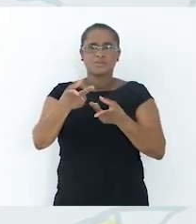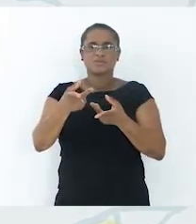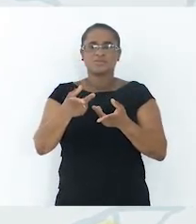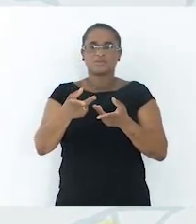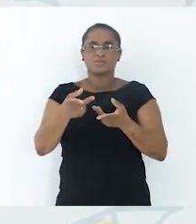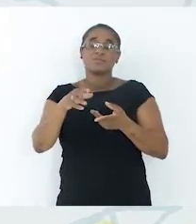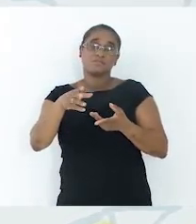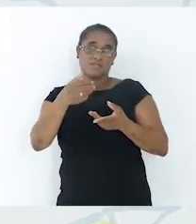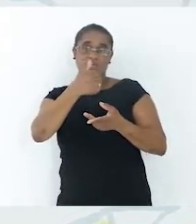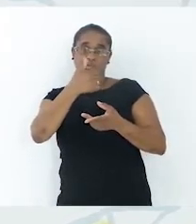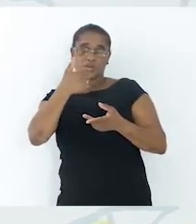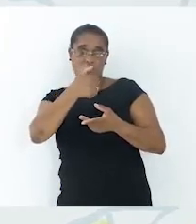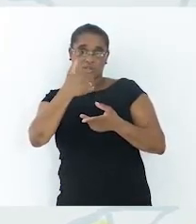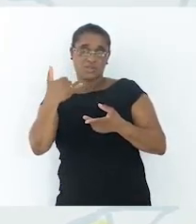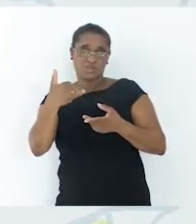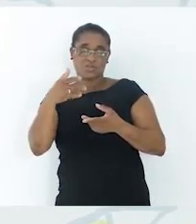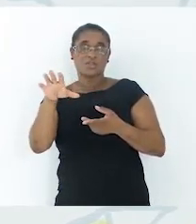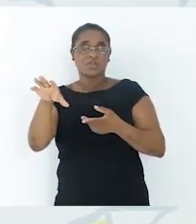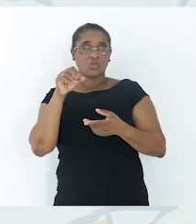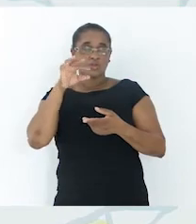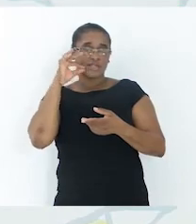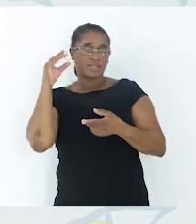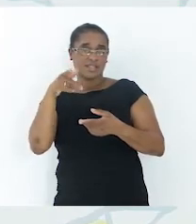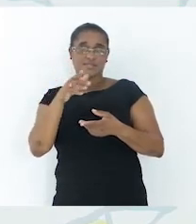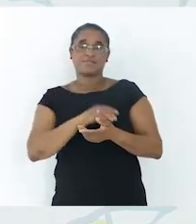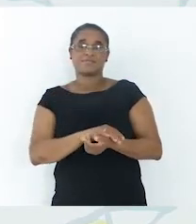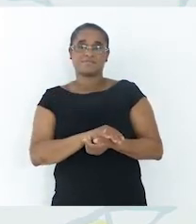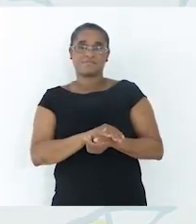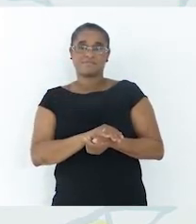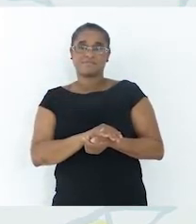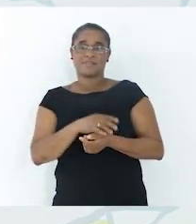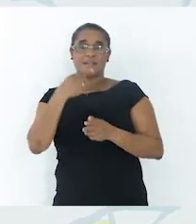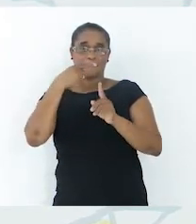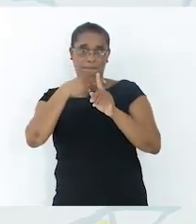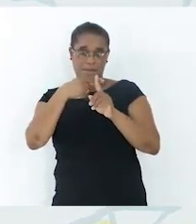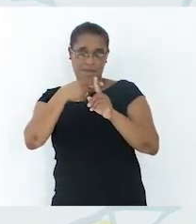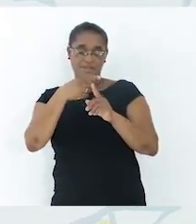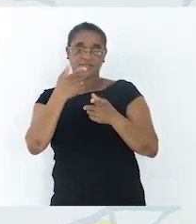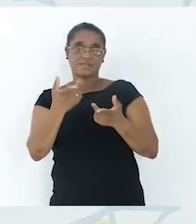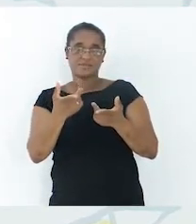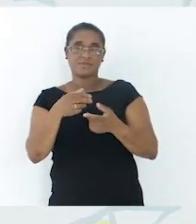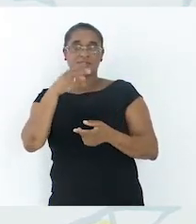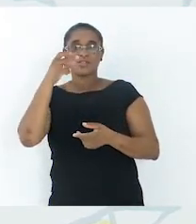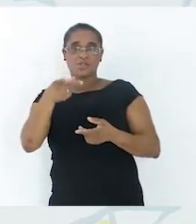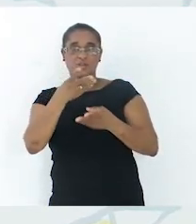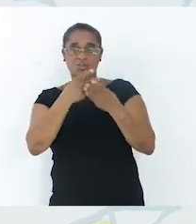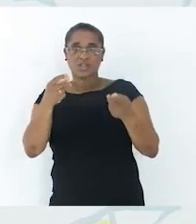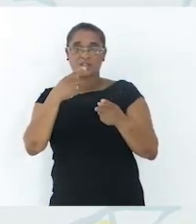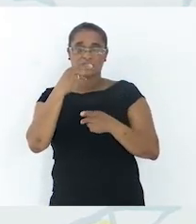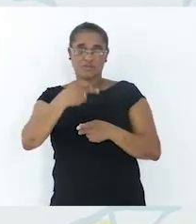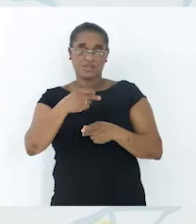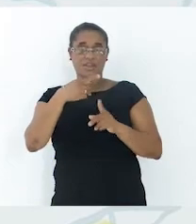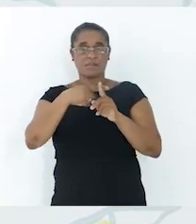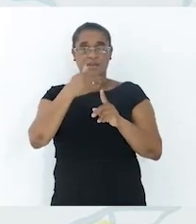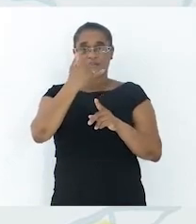Obviamente 52. Então vamos tomar o seu sinal, que é mais. Então fica o resultado mais